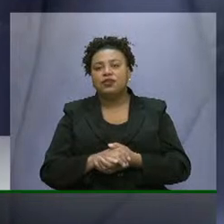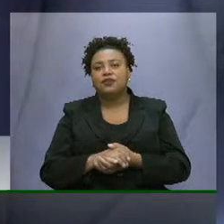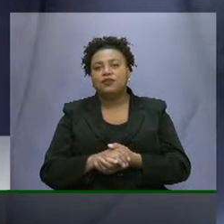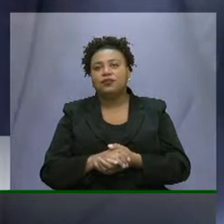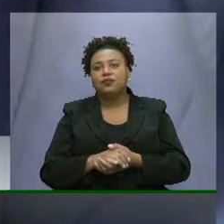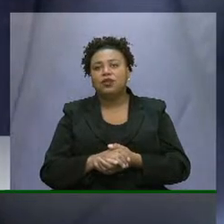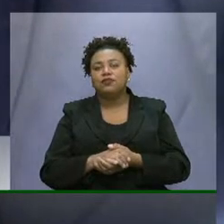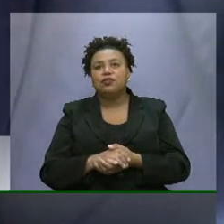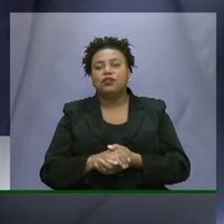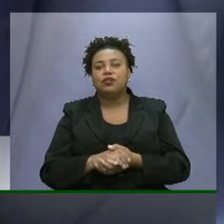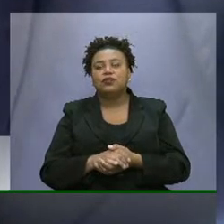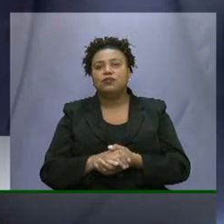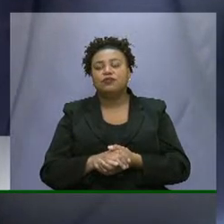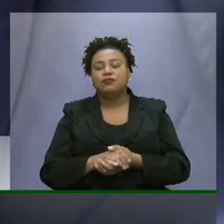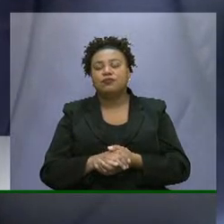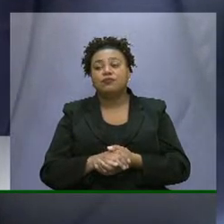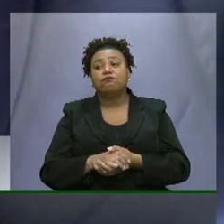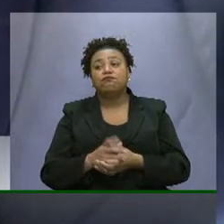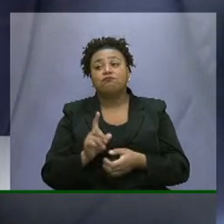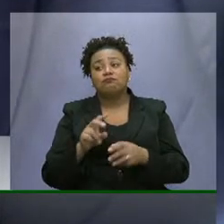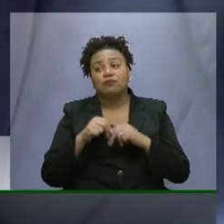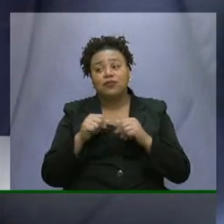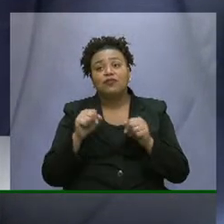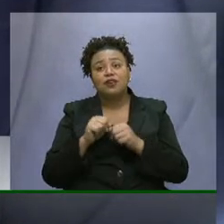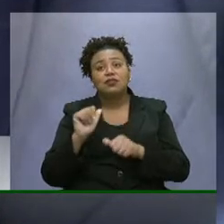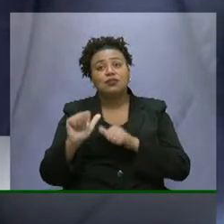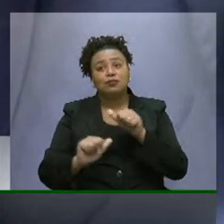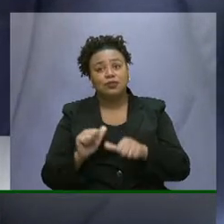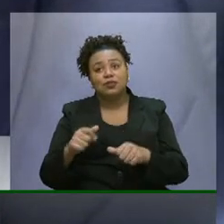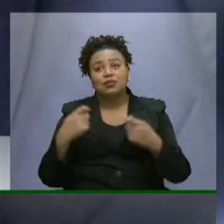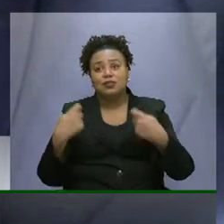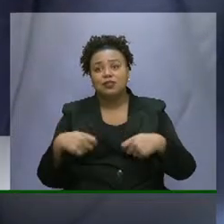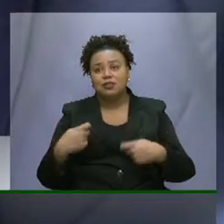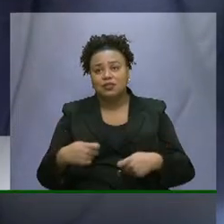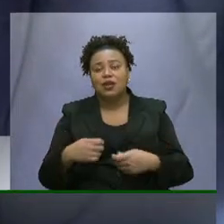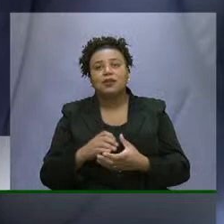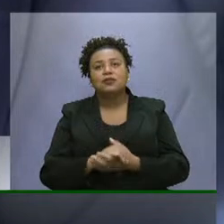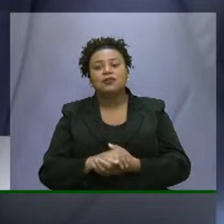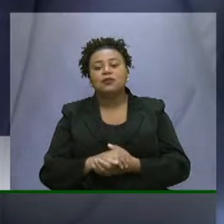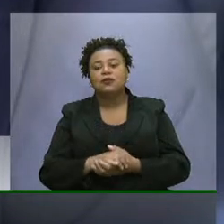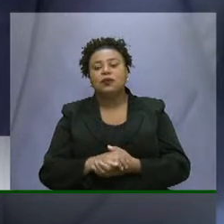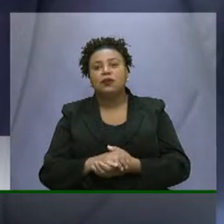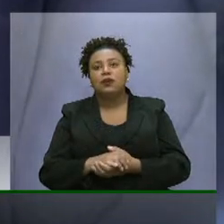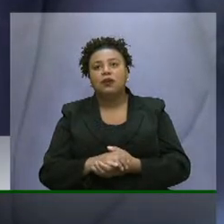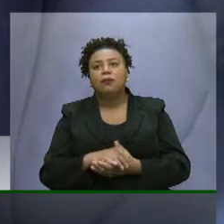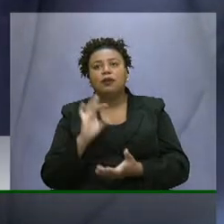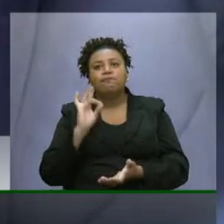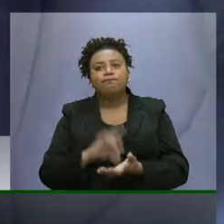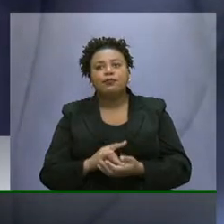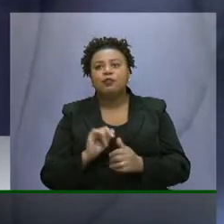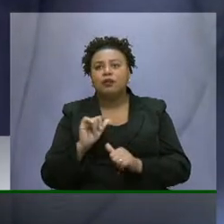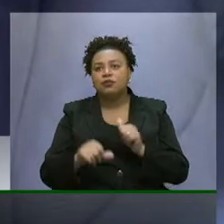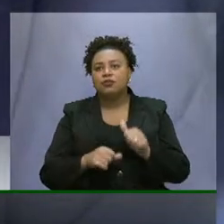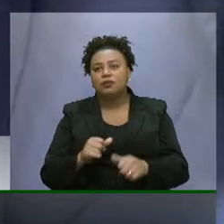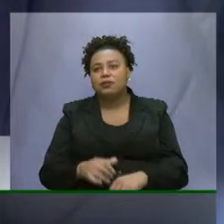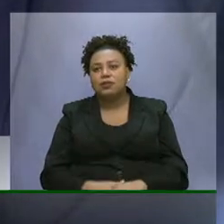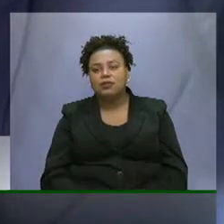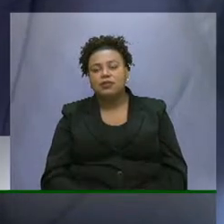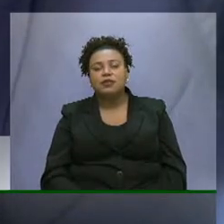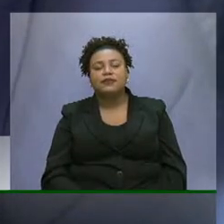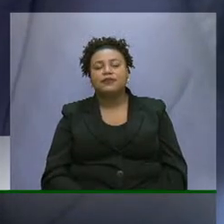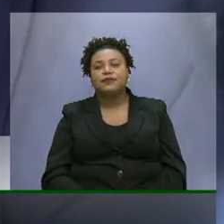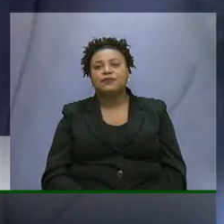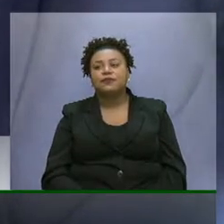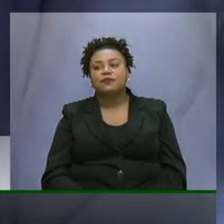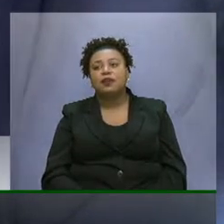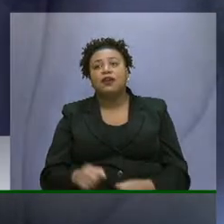certo, no sentido de fazer as mudanças necessárias para realmente mudar o estado do Rio Grande do Sul,